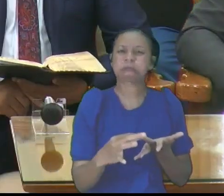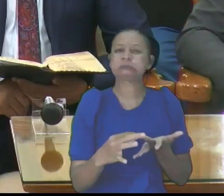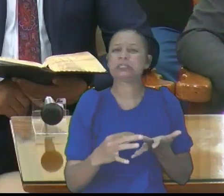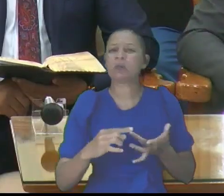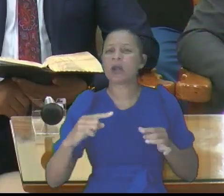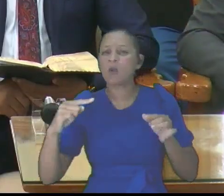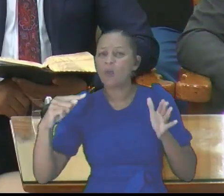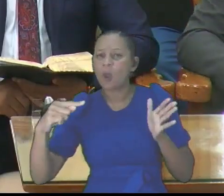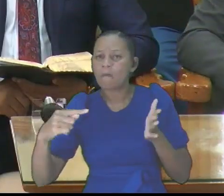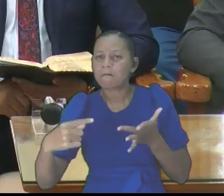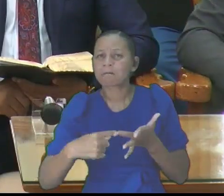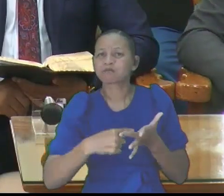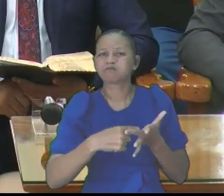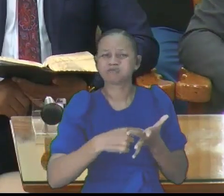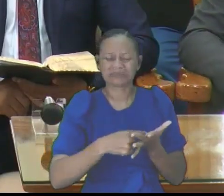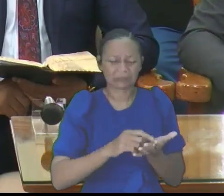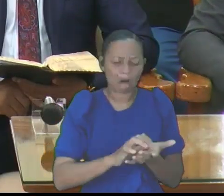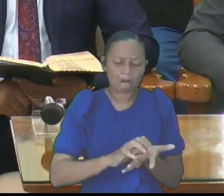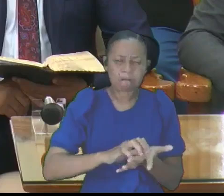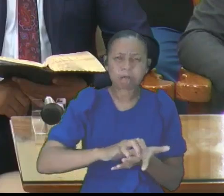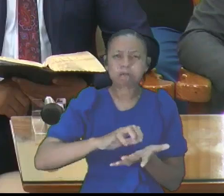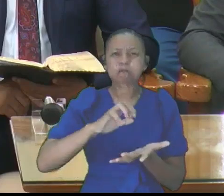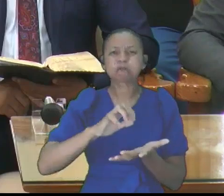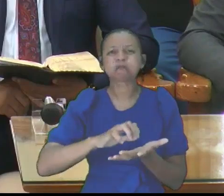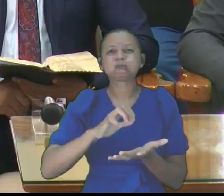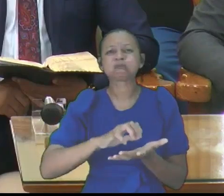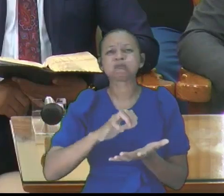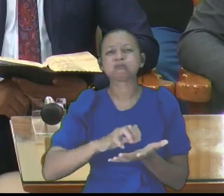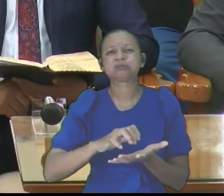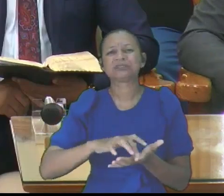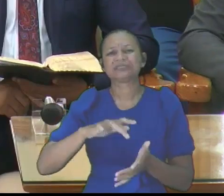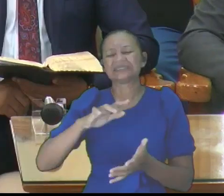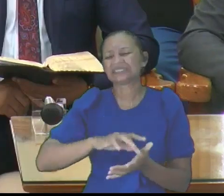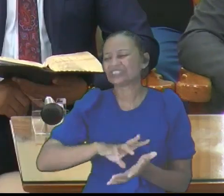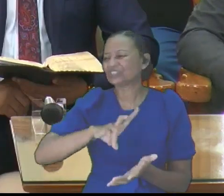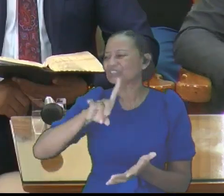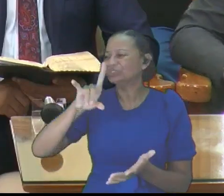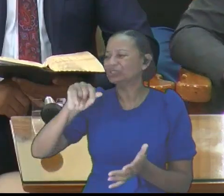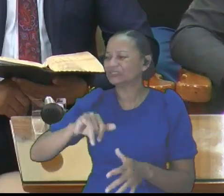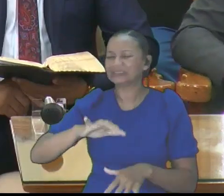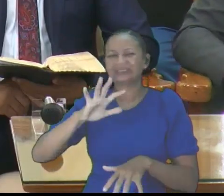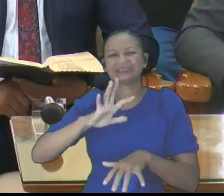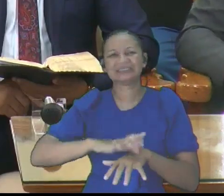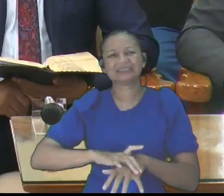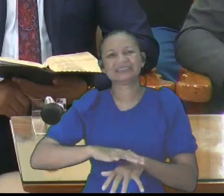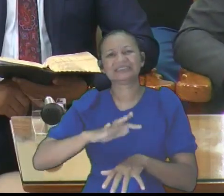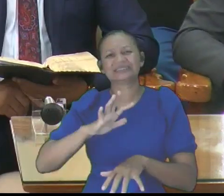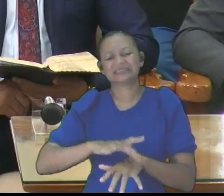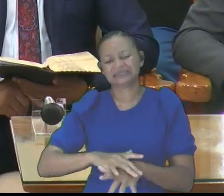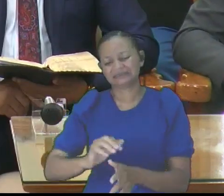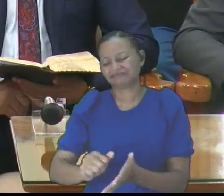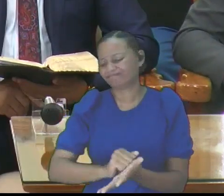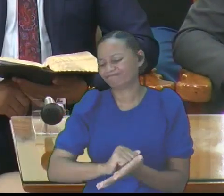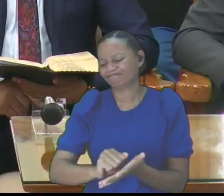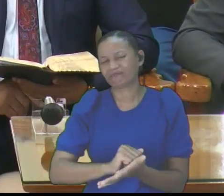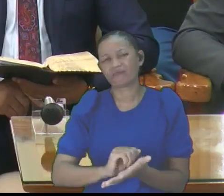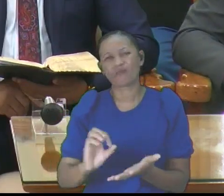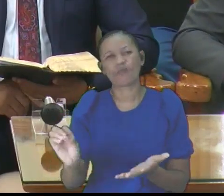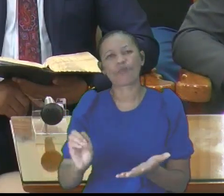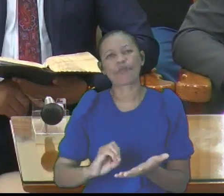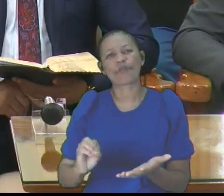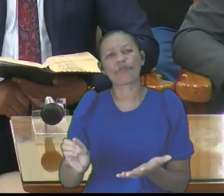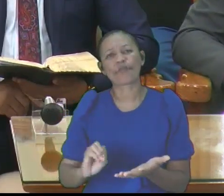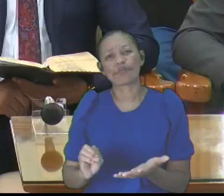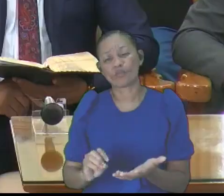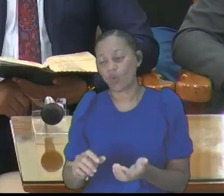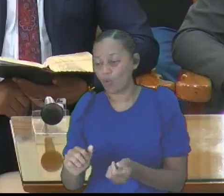senhora, e infeccionou, e ela passou muitos dias sem poder lavar roupa. E ela